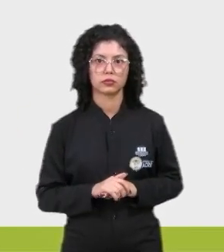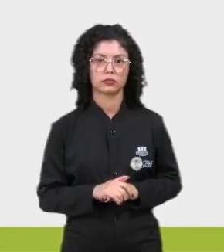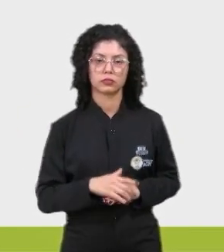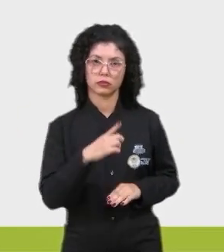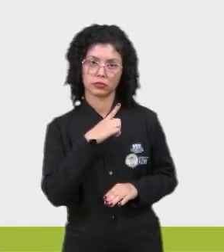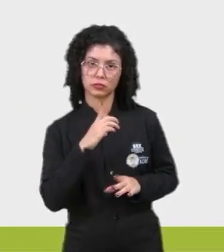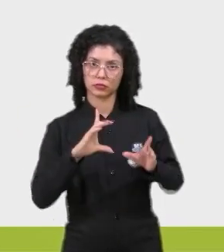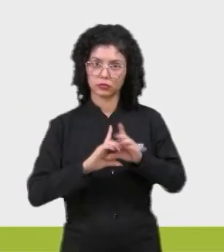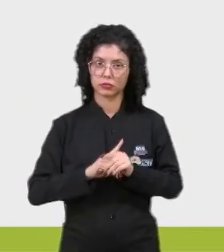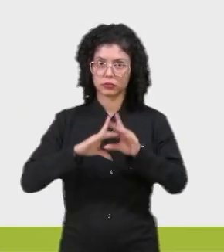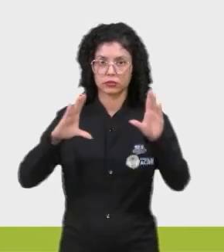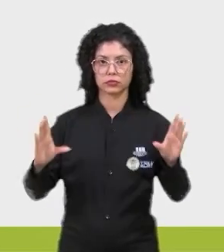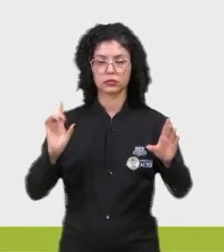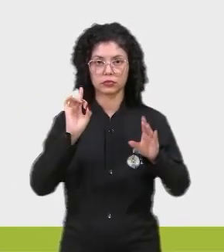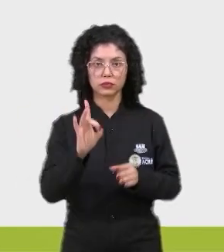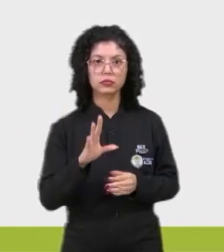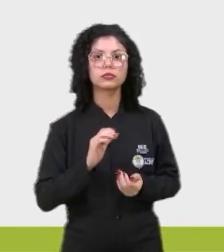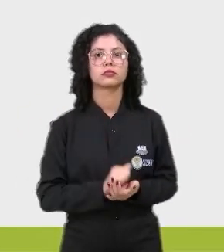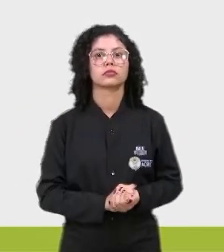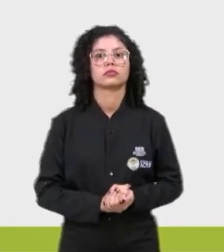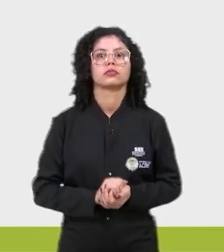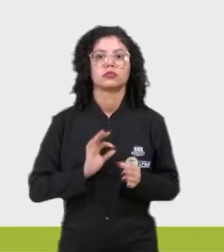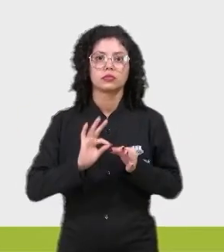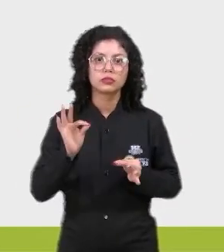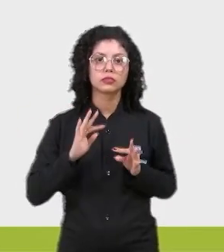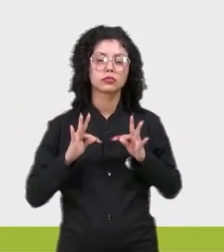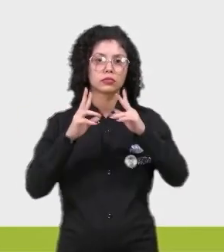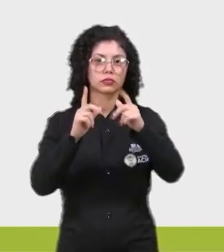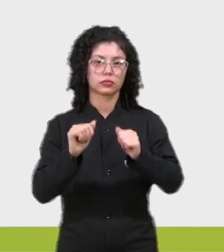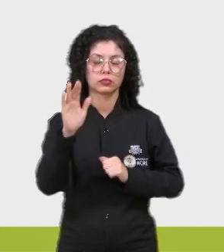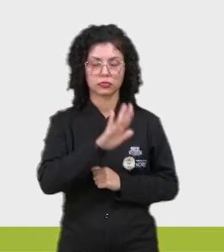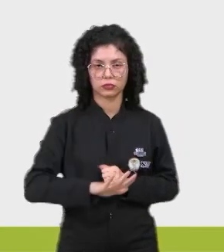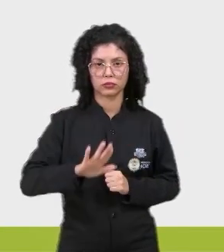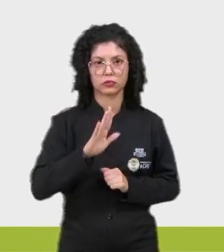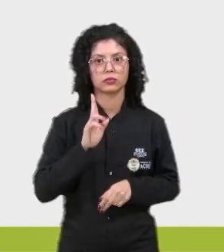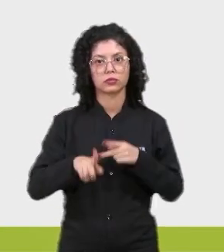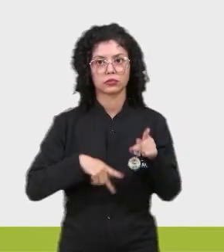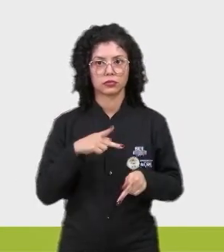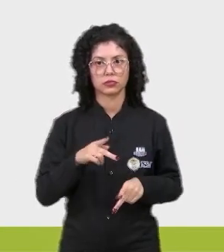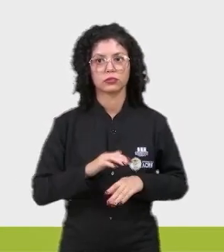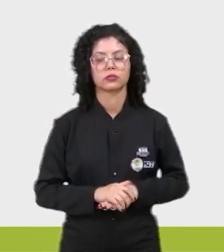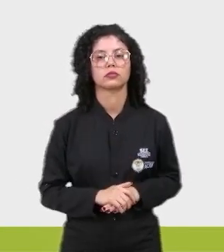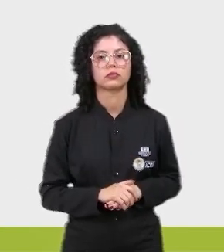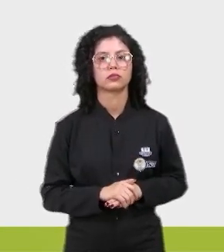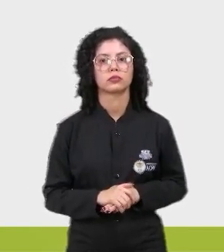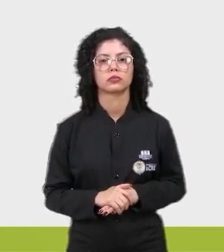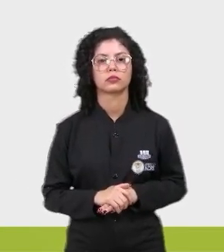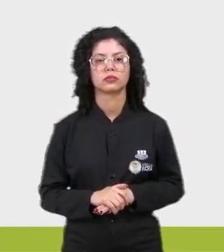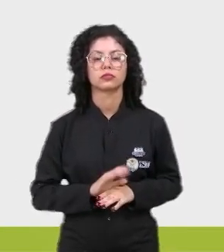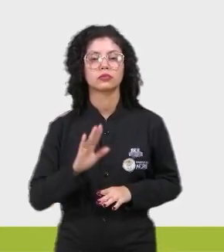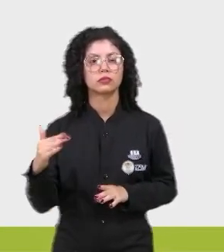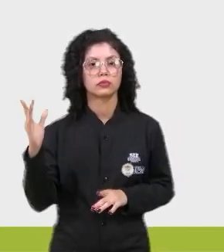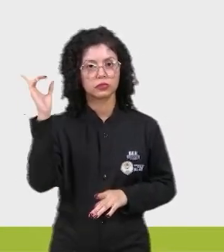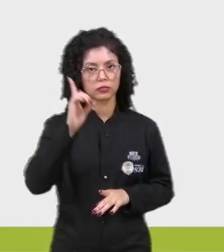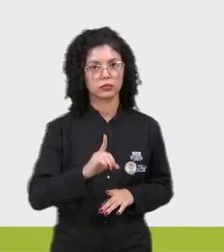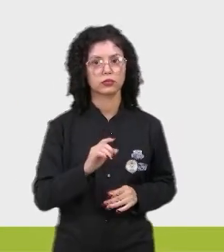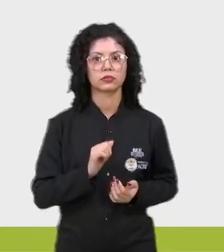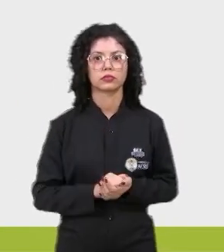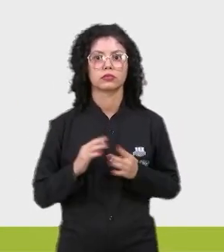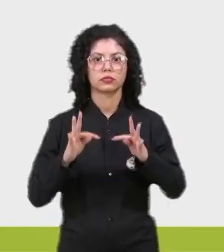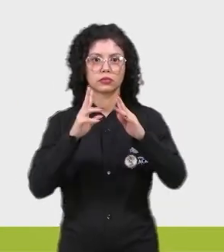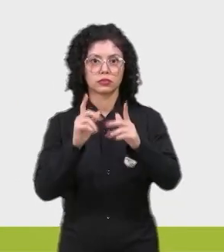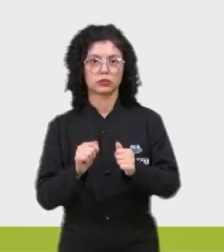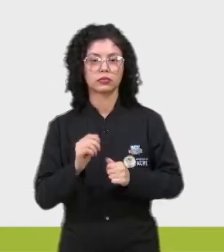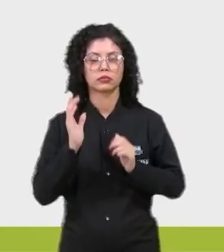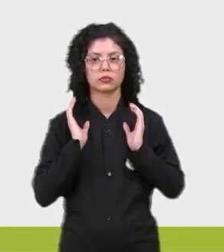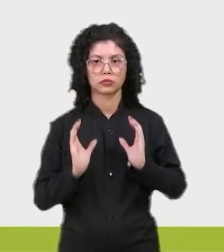que a democracia só é efetiva à medida que atinge a totalidade do corpo social, isto é, quando os direitos são desfrutados por todos